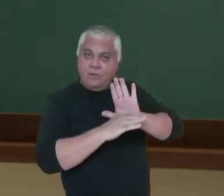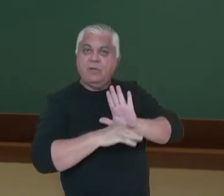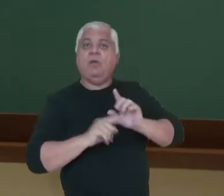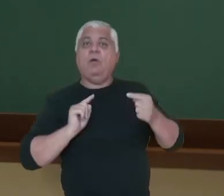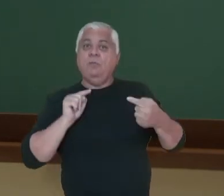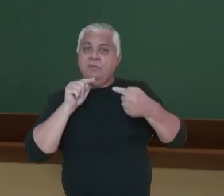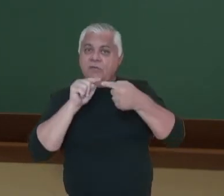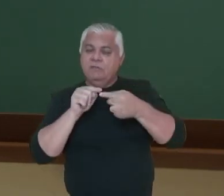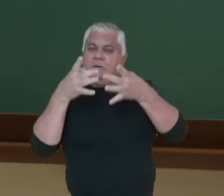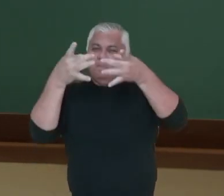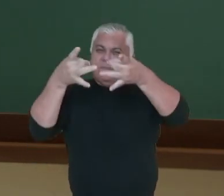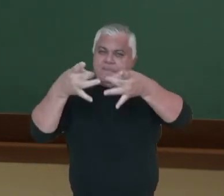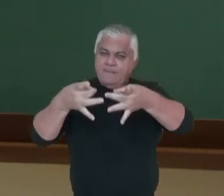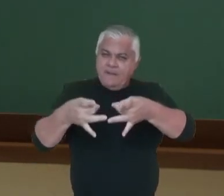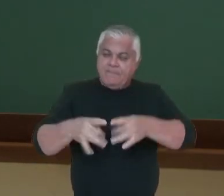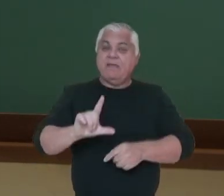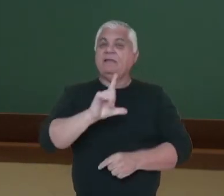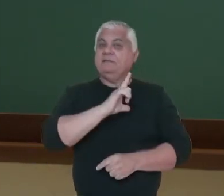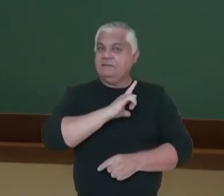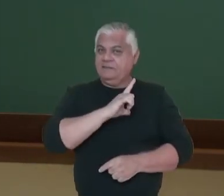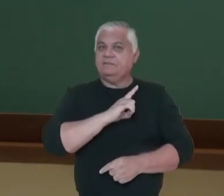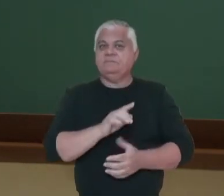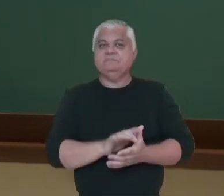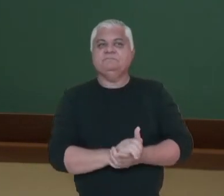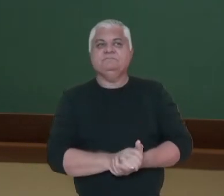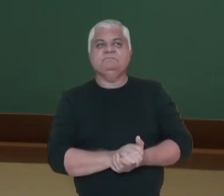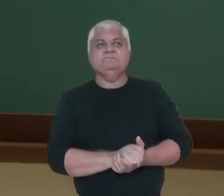definidos na hora de montar esse tipo de ginástica.